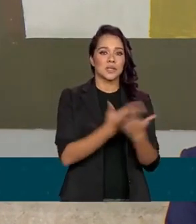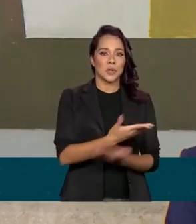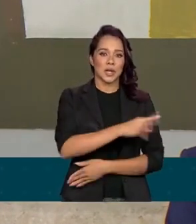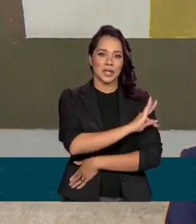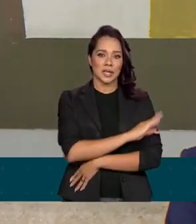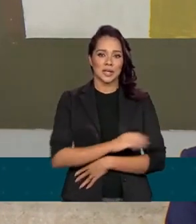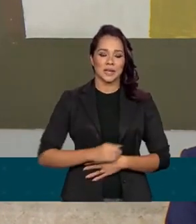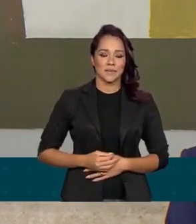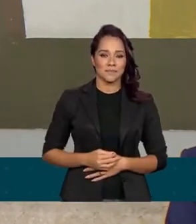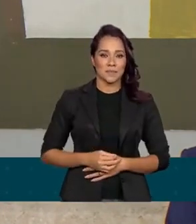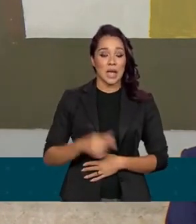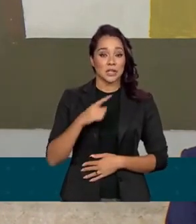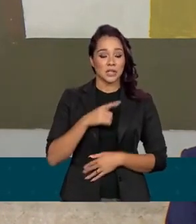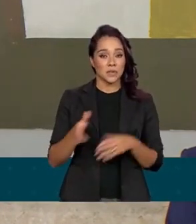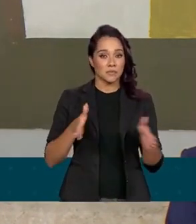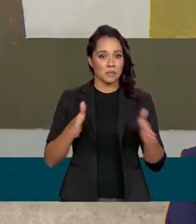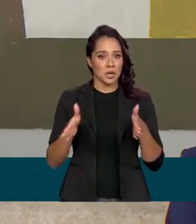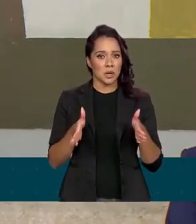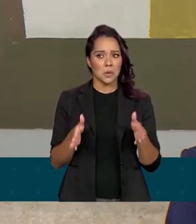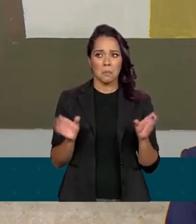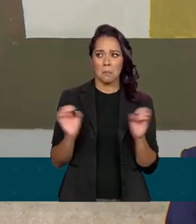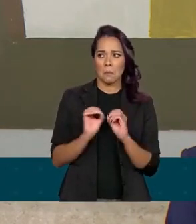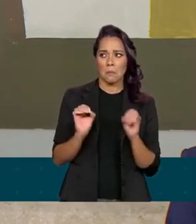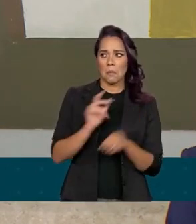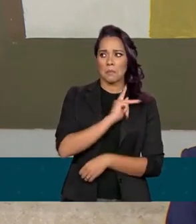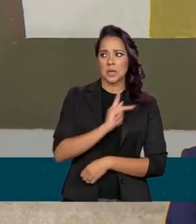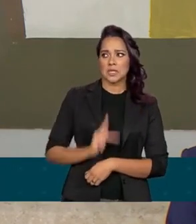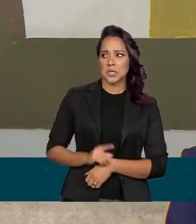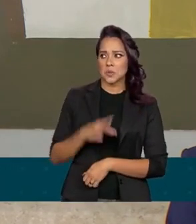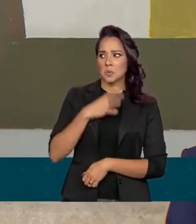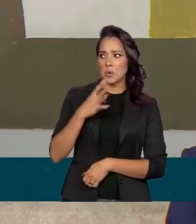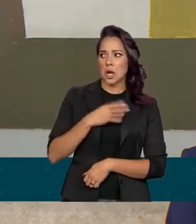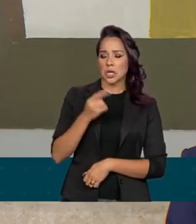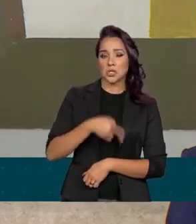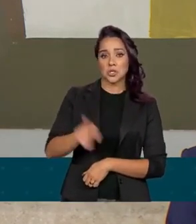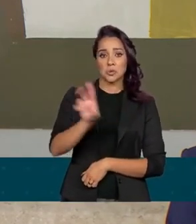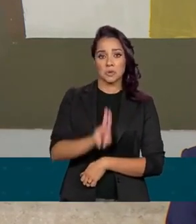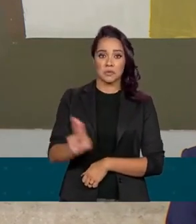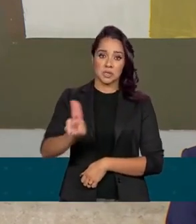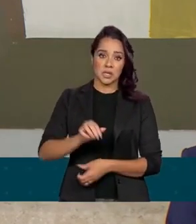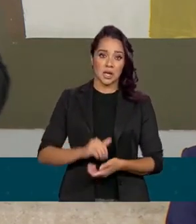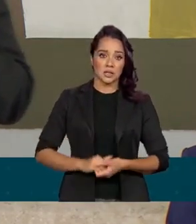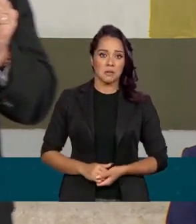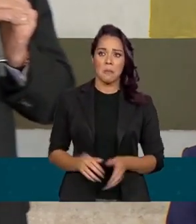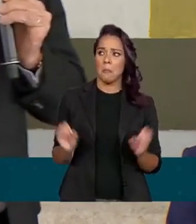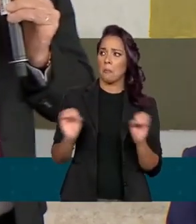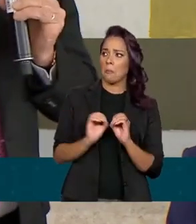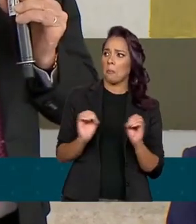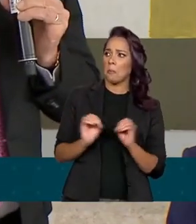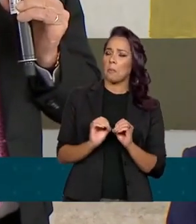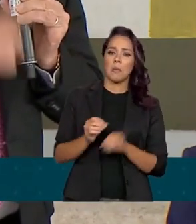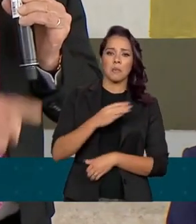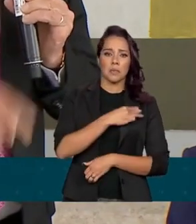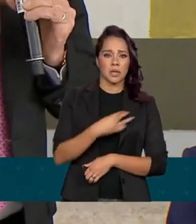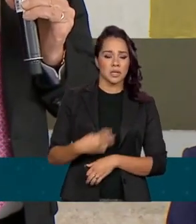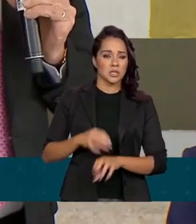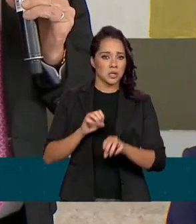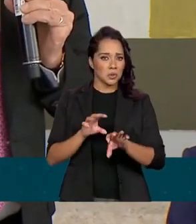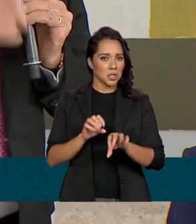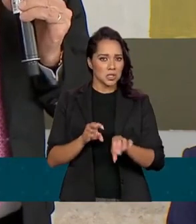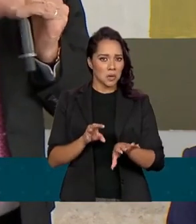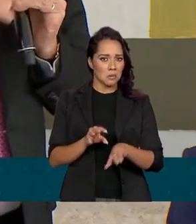técnicas. Nós tivemos um tempo que nenhum presidente tinha coragem de ir na universidade. E nenhum ministro da